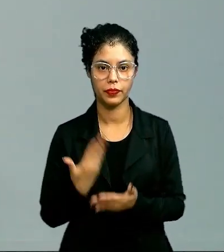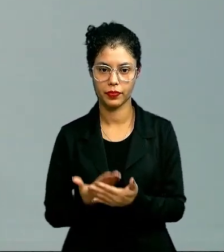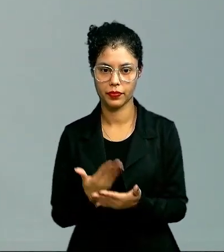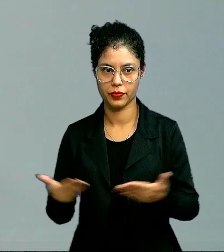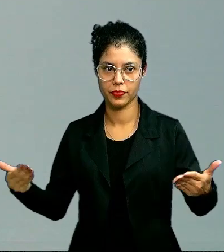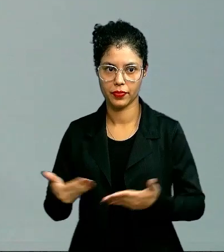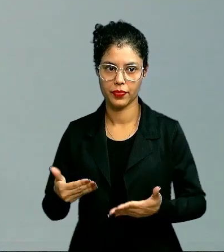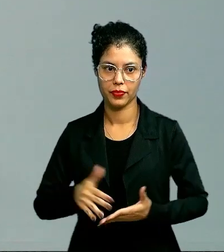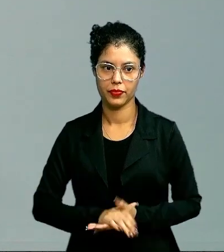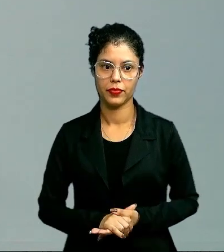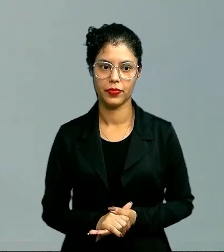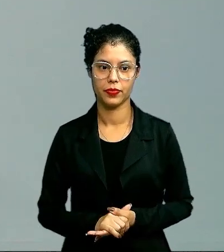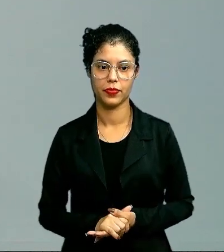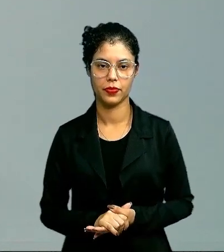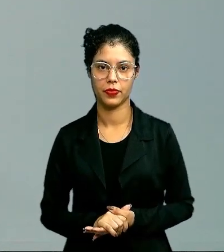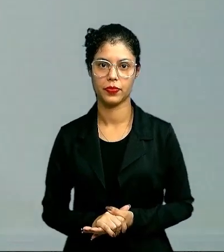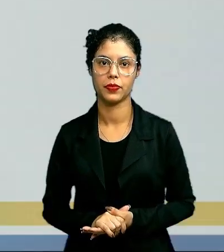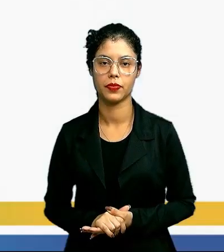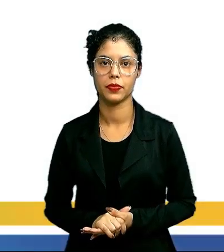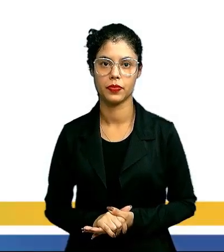nossa aula de hoje